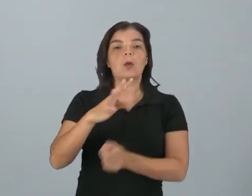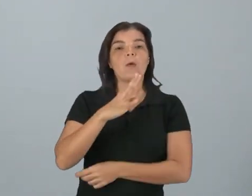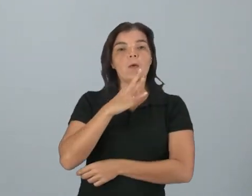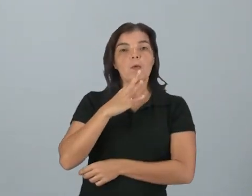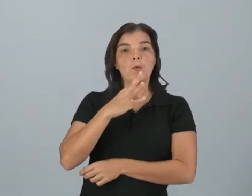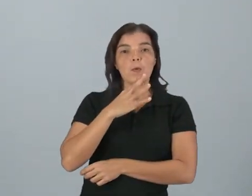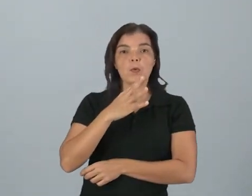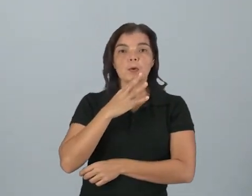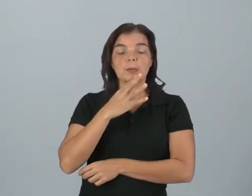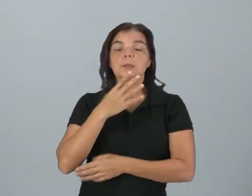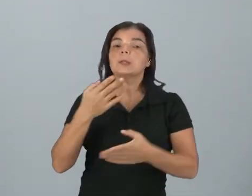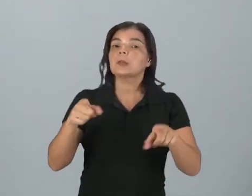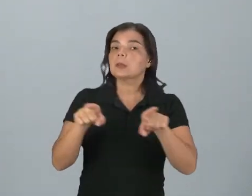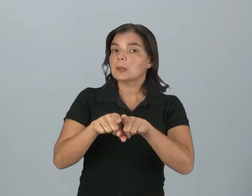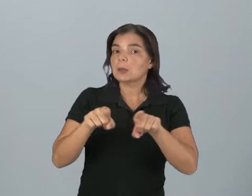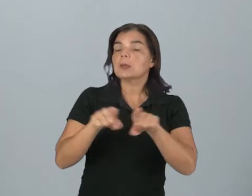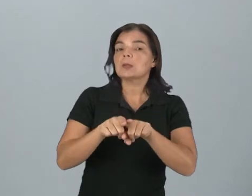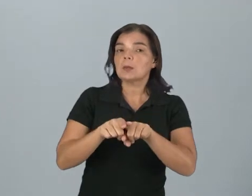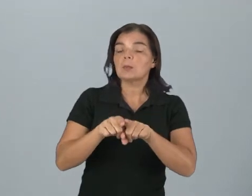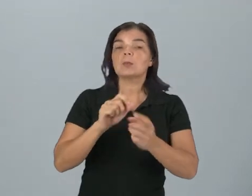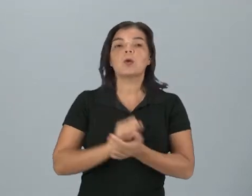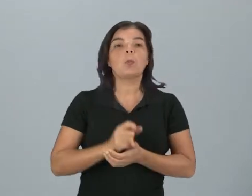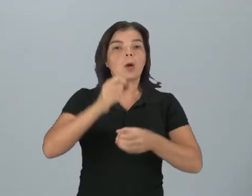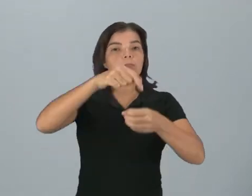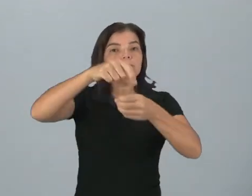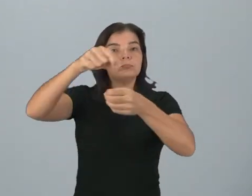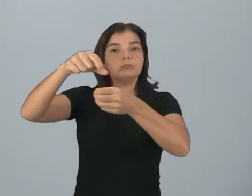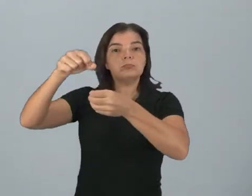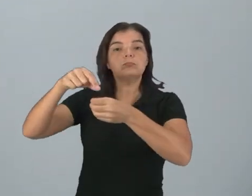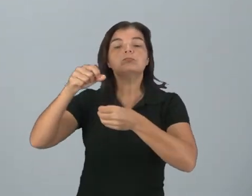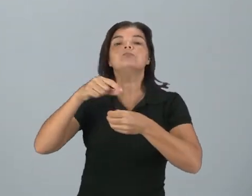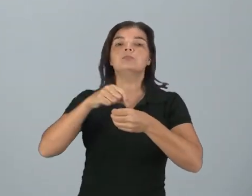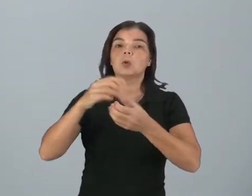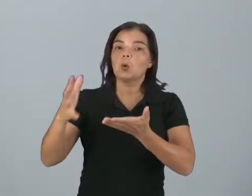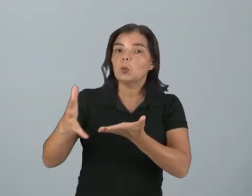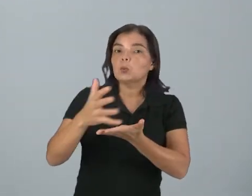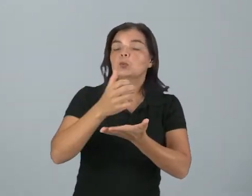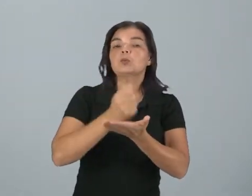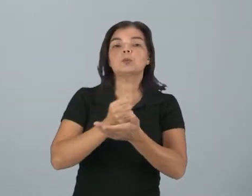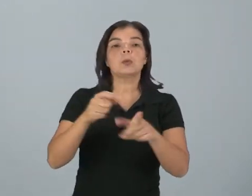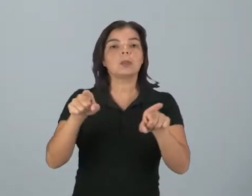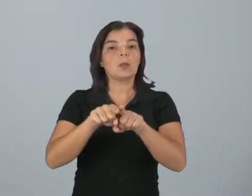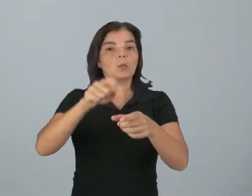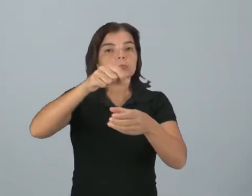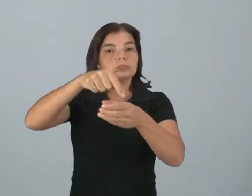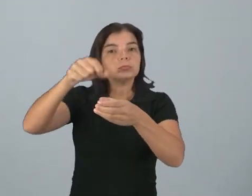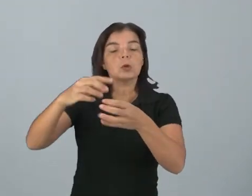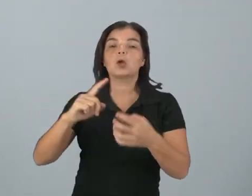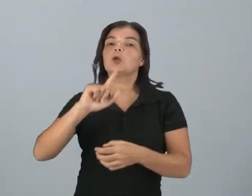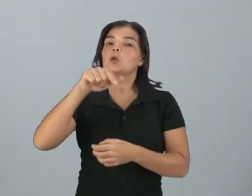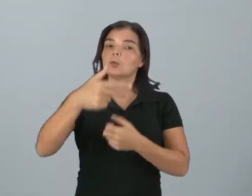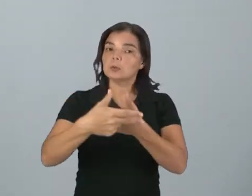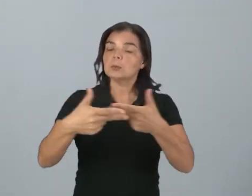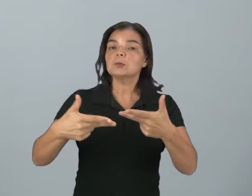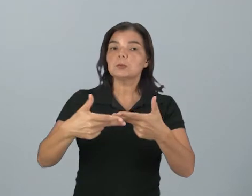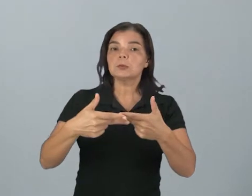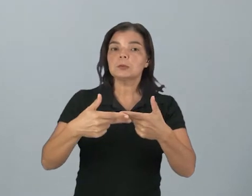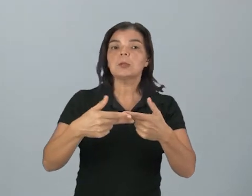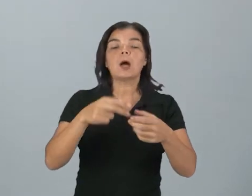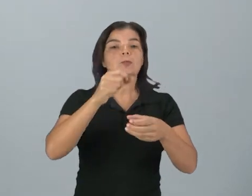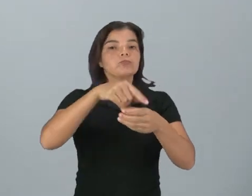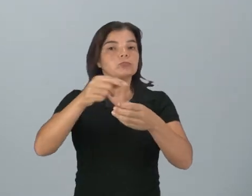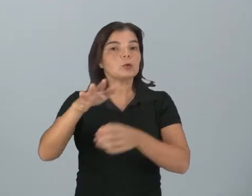da astronomia também para o plantio, a colheita, o cultivo e tudo mais, para a agricultura no